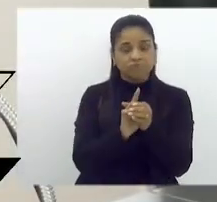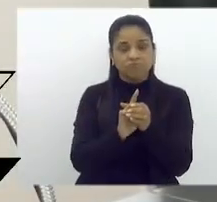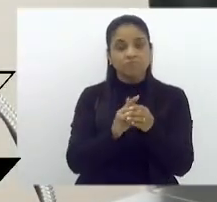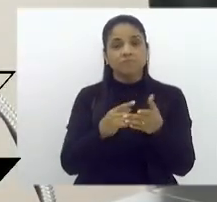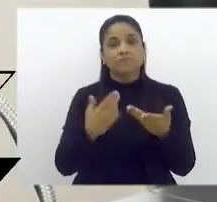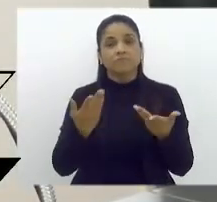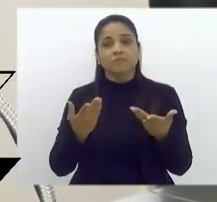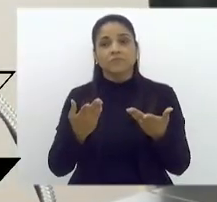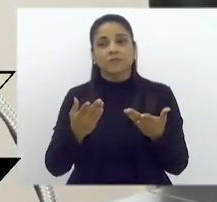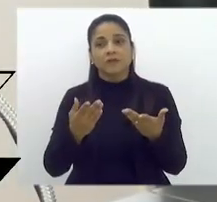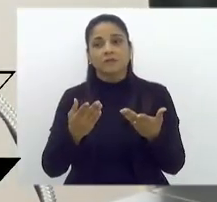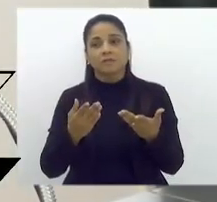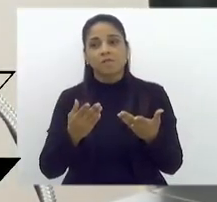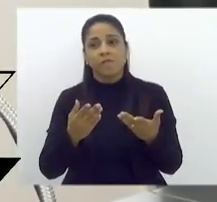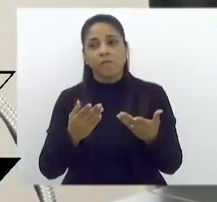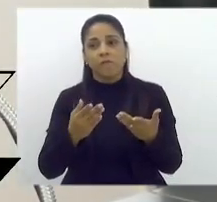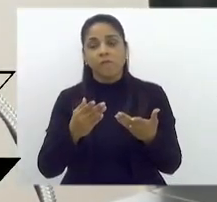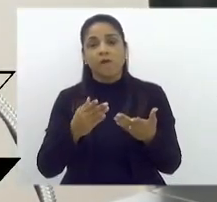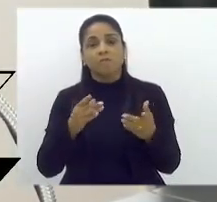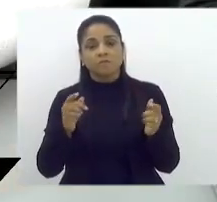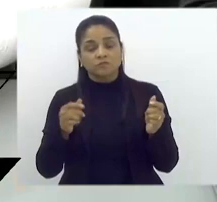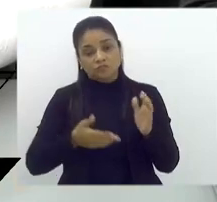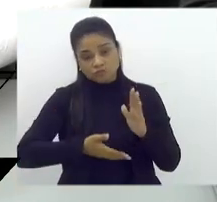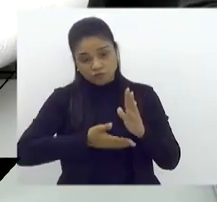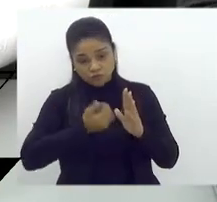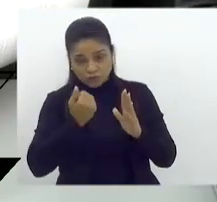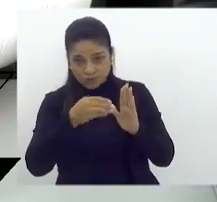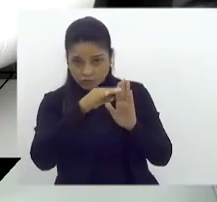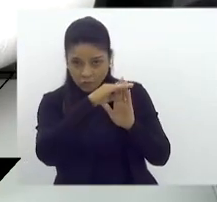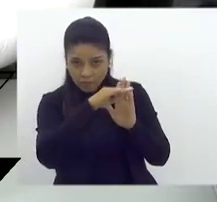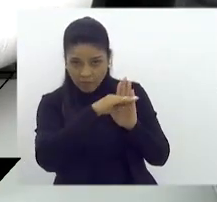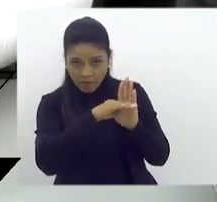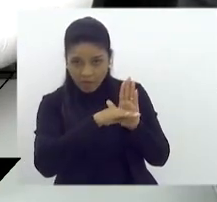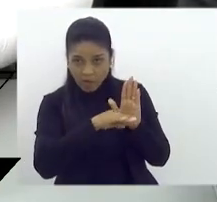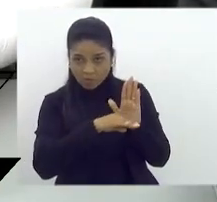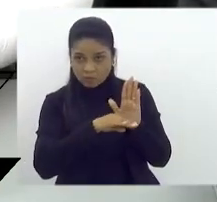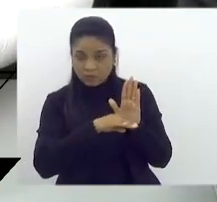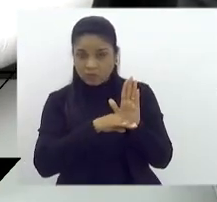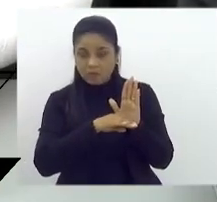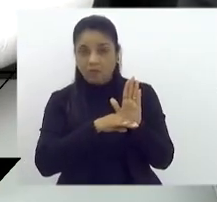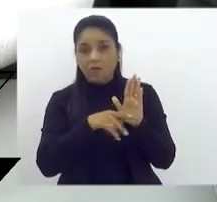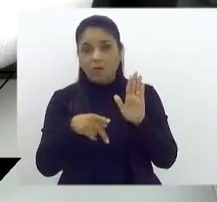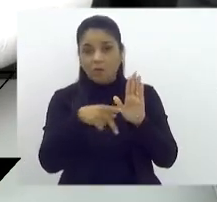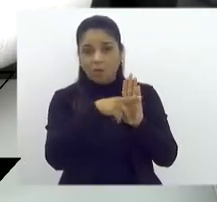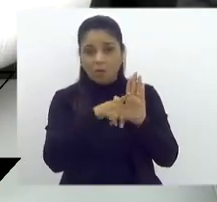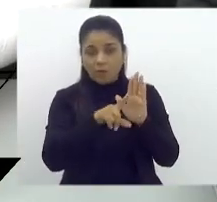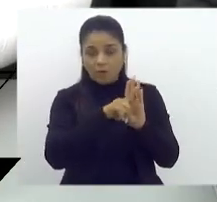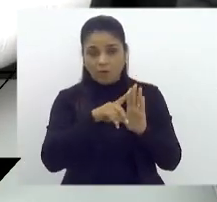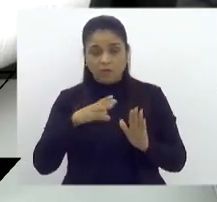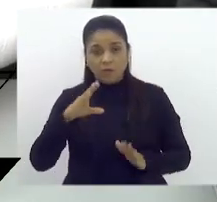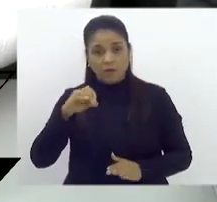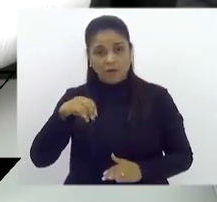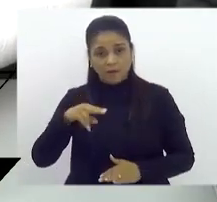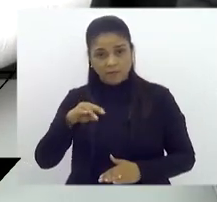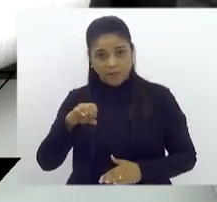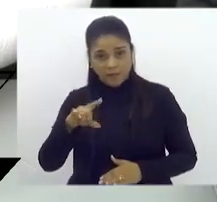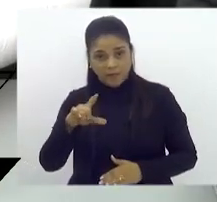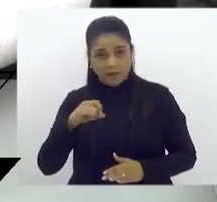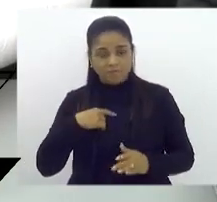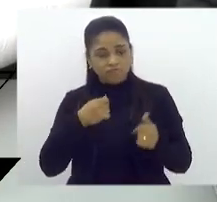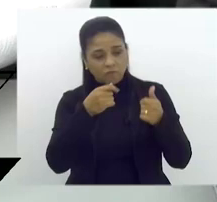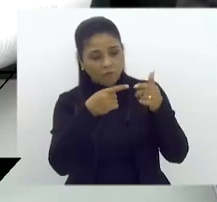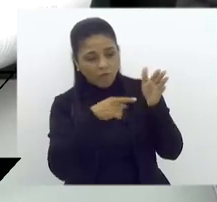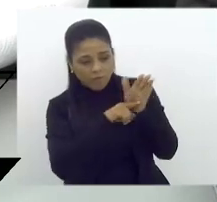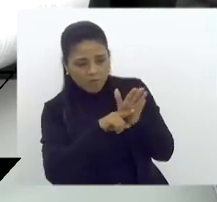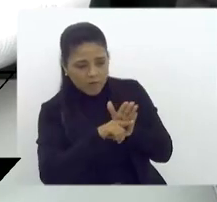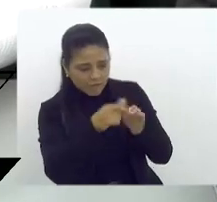sugiro? Eu vou pegar o projeto, eu só retiro de pauta. E fico com compromisso. Eu vou pegar esse projeto do Canella e verificar se tem alguma